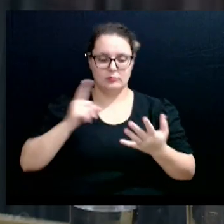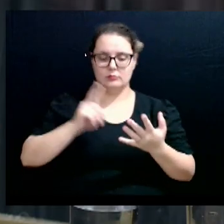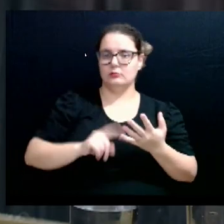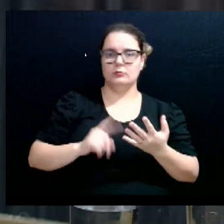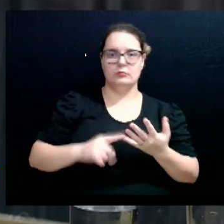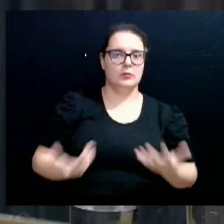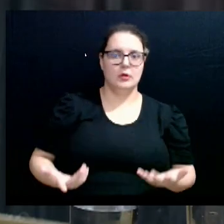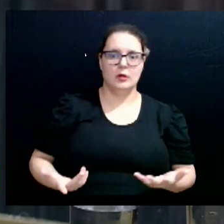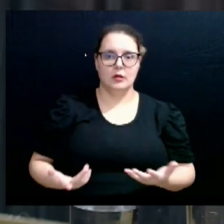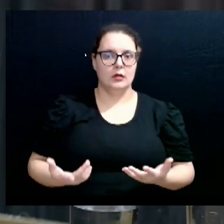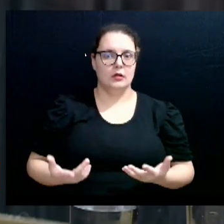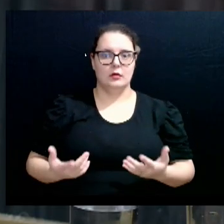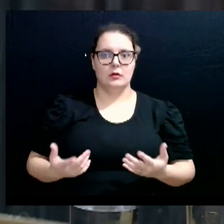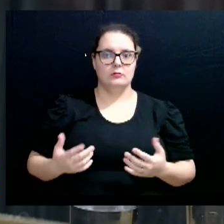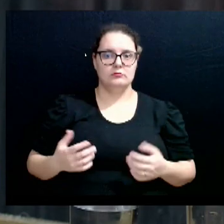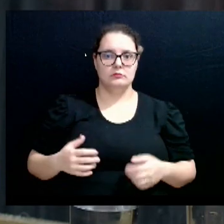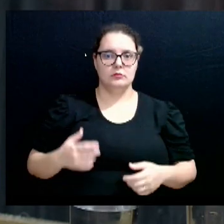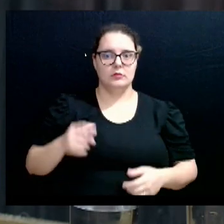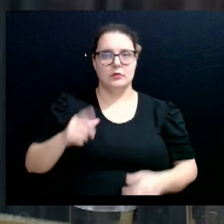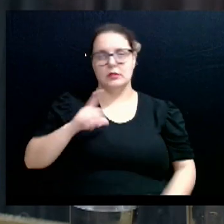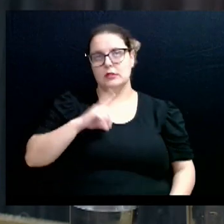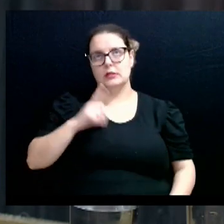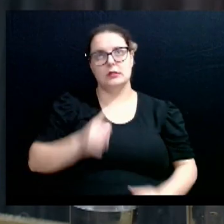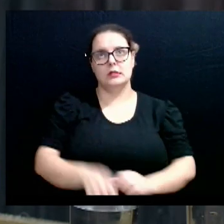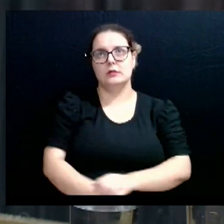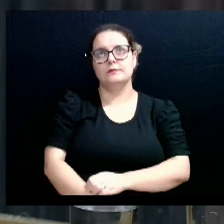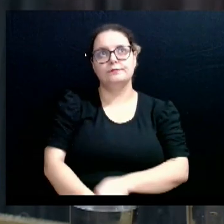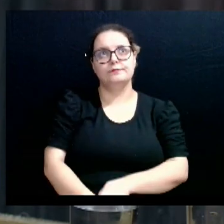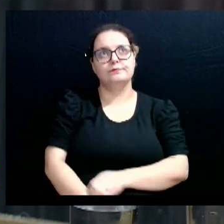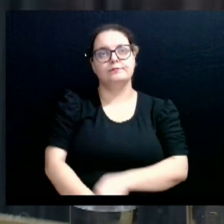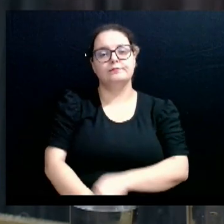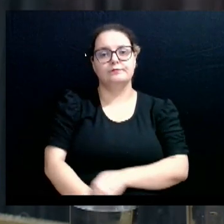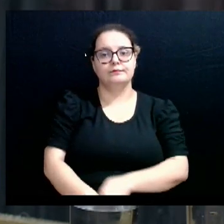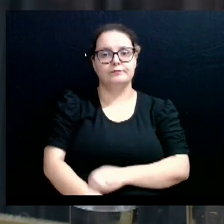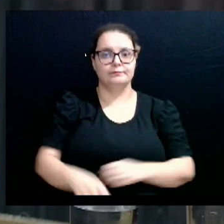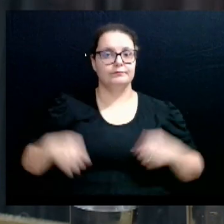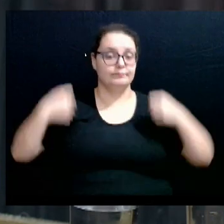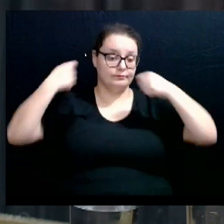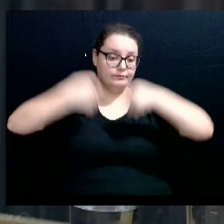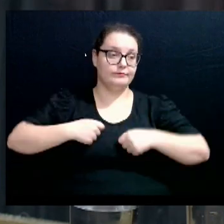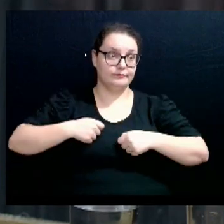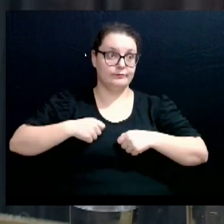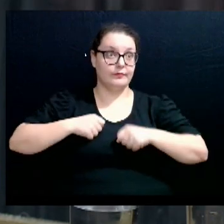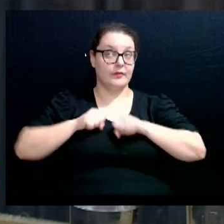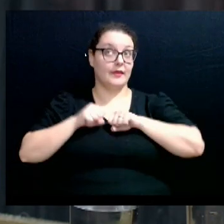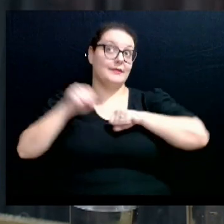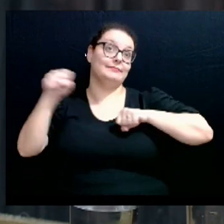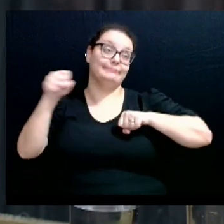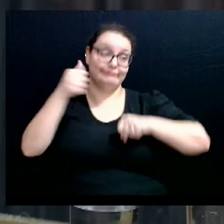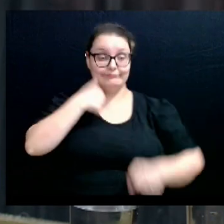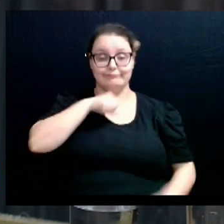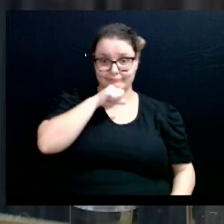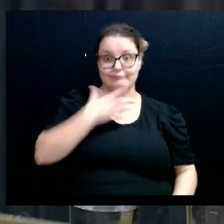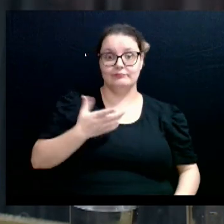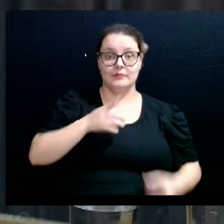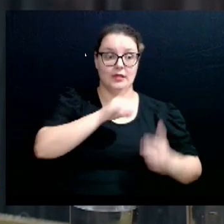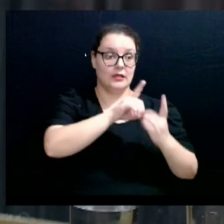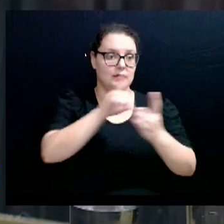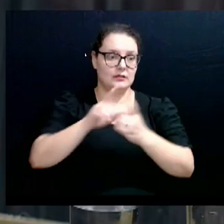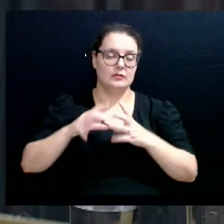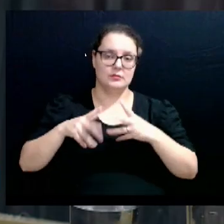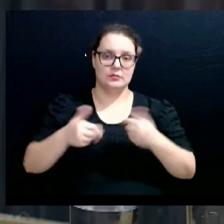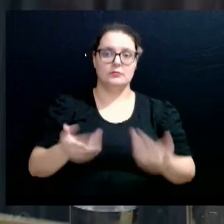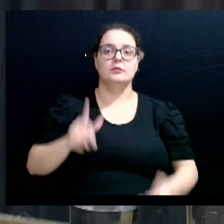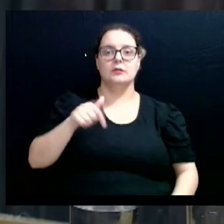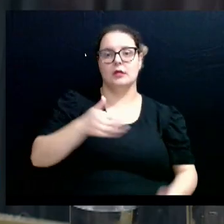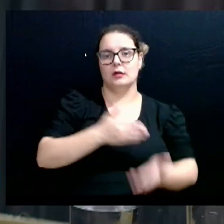capinha de Mulher Maravilha, né, Supermãe, para dar conta Exatamente. de tudo isso. E é Uhum. aí que começa o processo